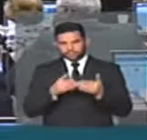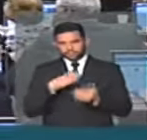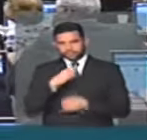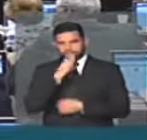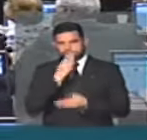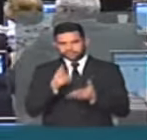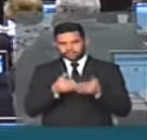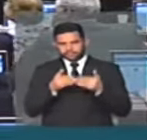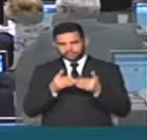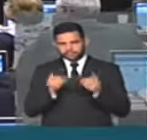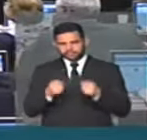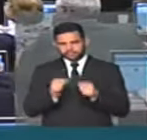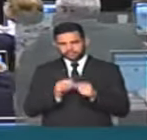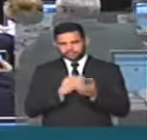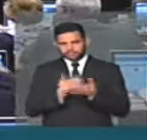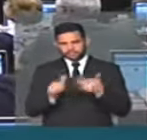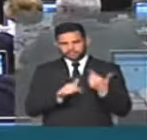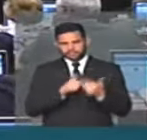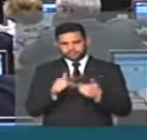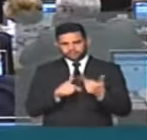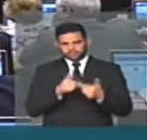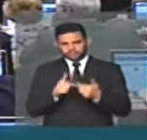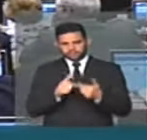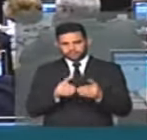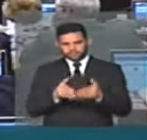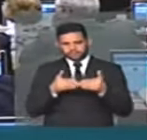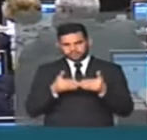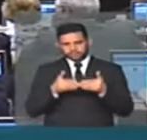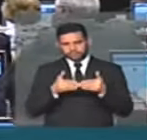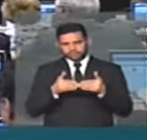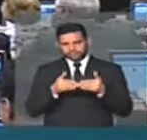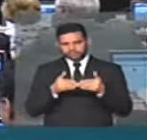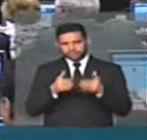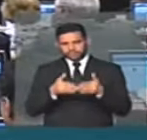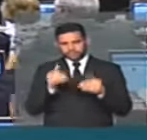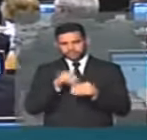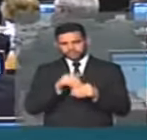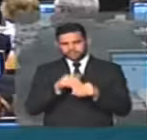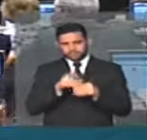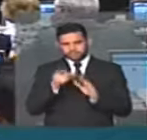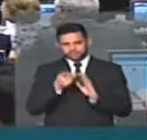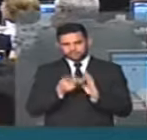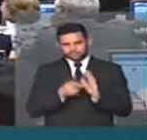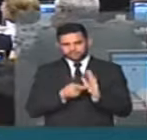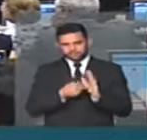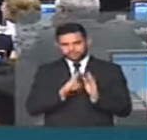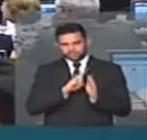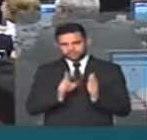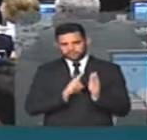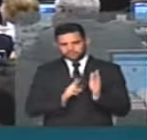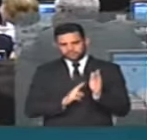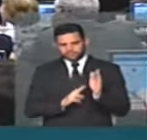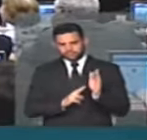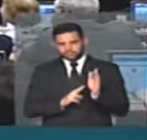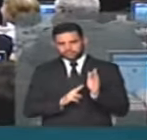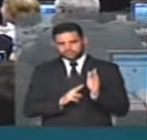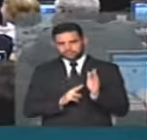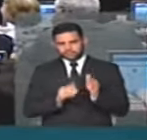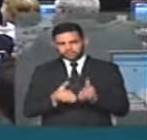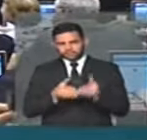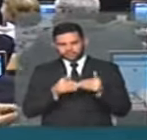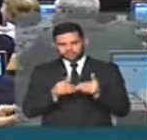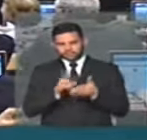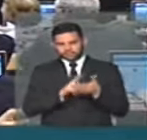Pedir silêncio, por favor, para a gente poder adiantar o trabalho. Requerimento. Requer a votação pelo processo nominal. Requerimento